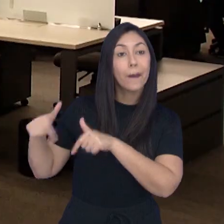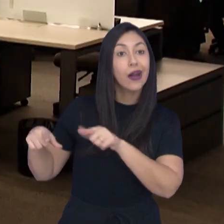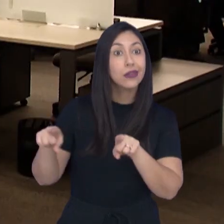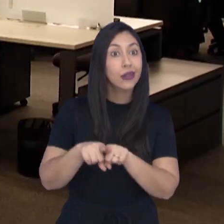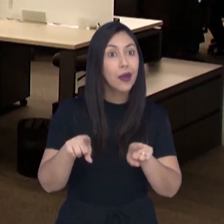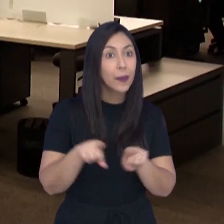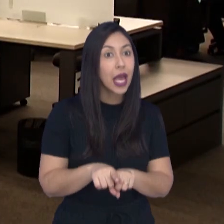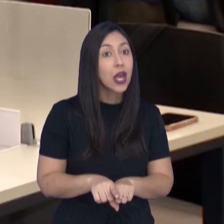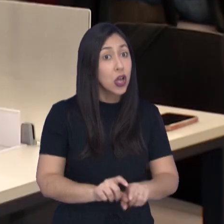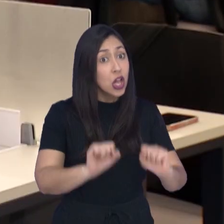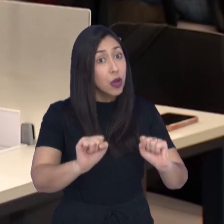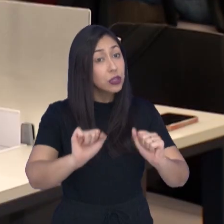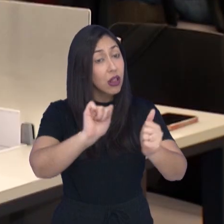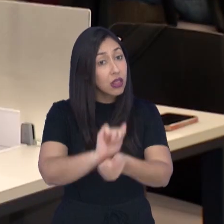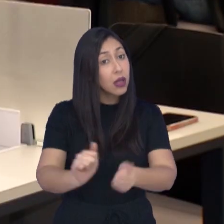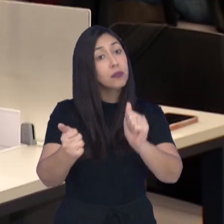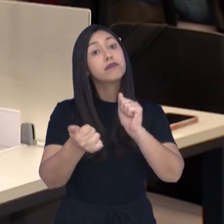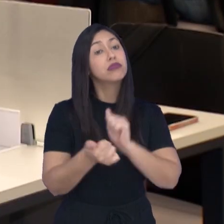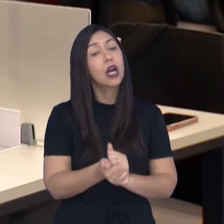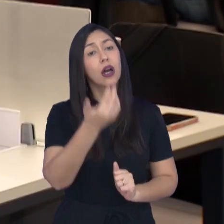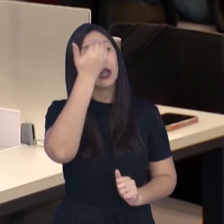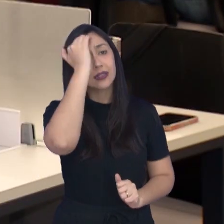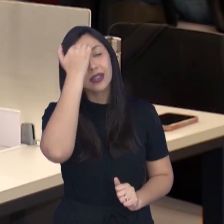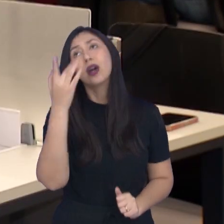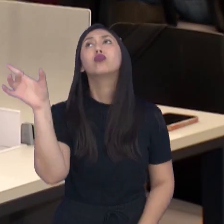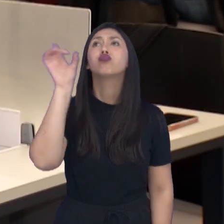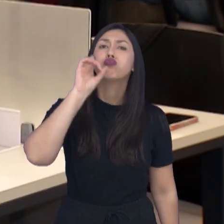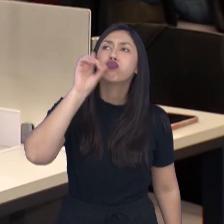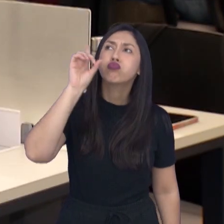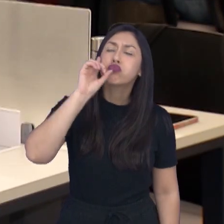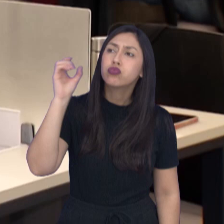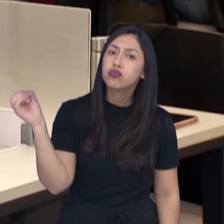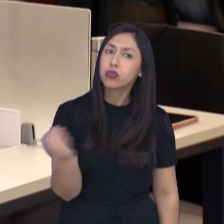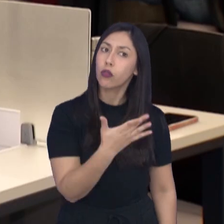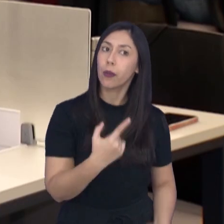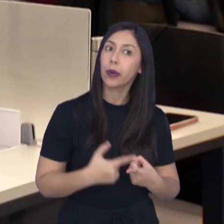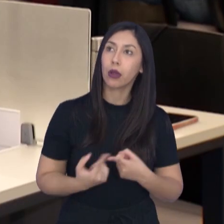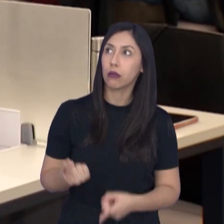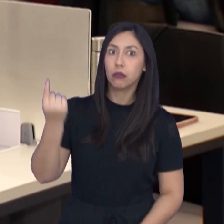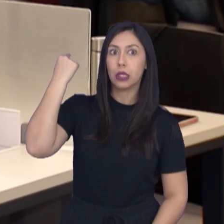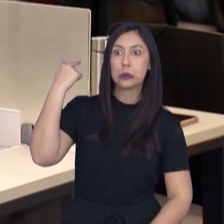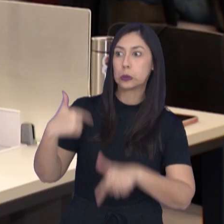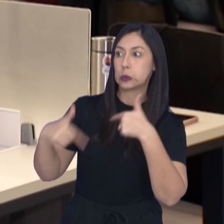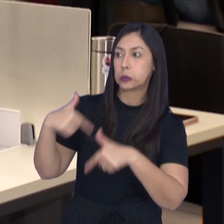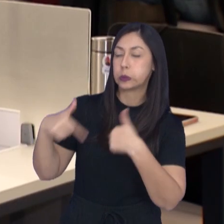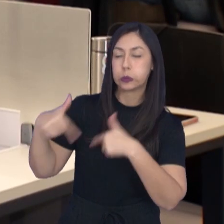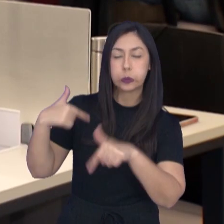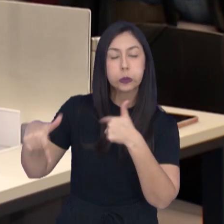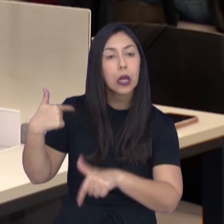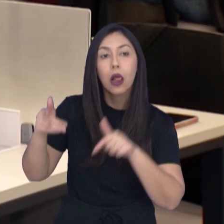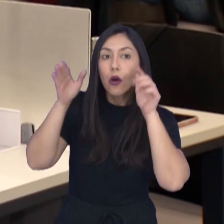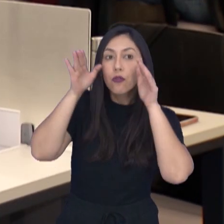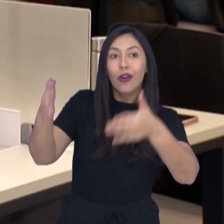da empresa ao retornar, entender a minha nova rotina. Antes eu tinha uma prioridade que era trabalhar, né? A minha vida